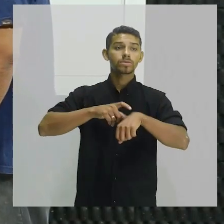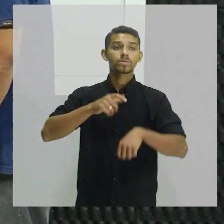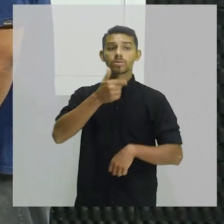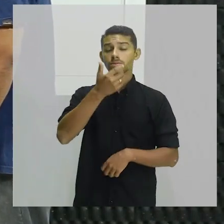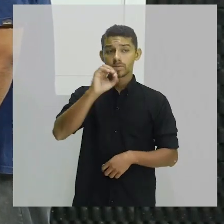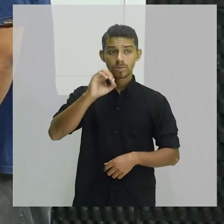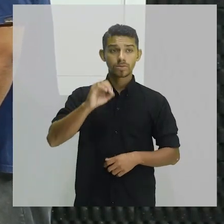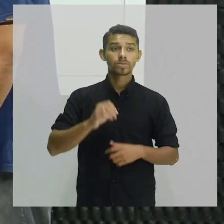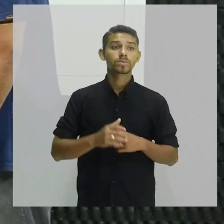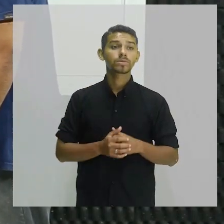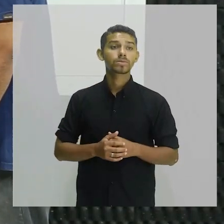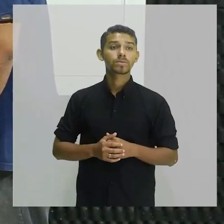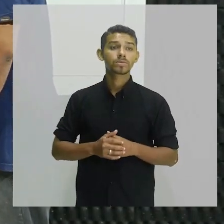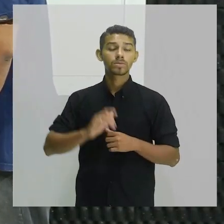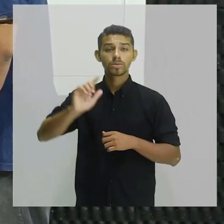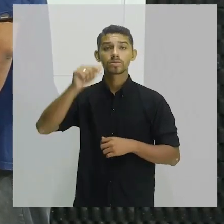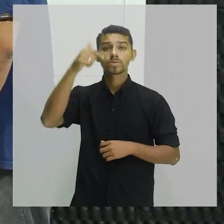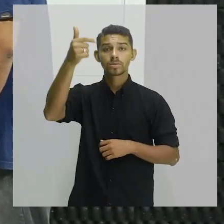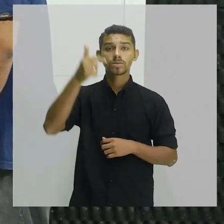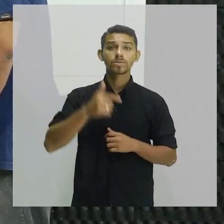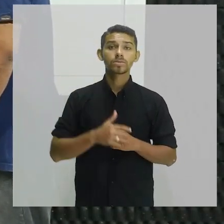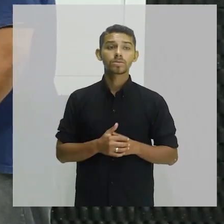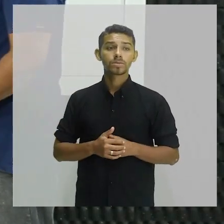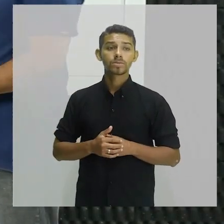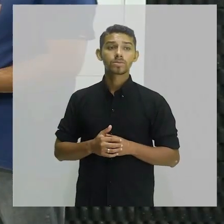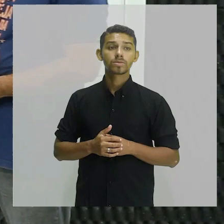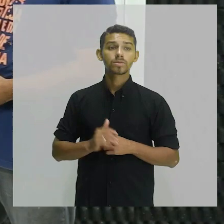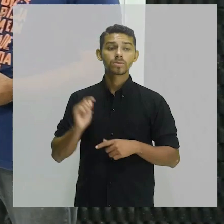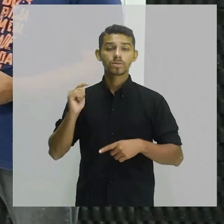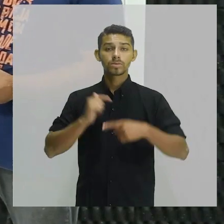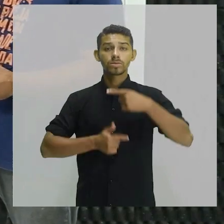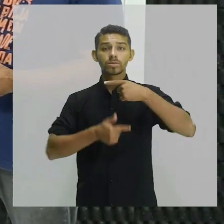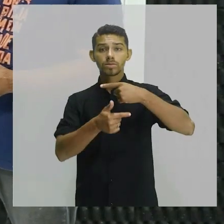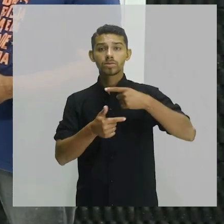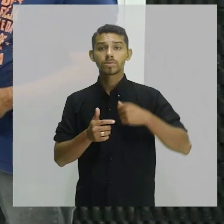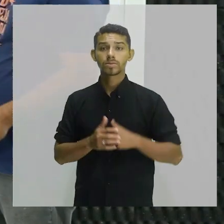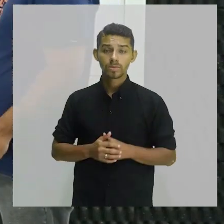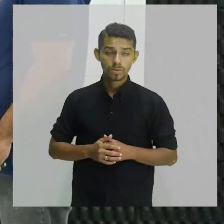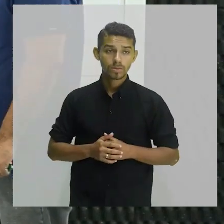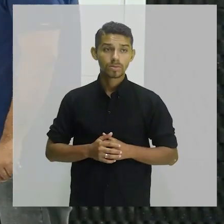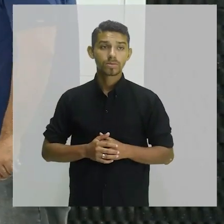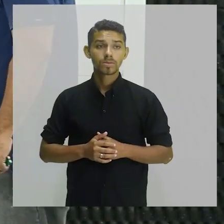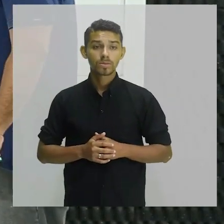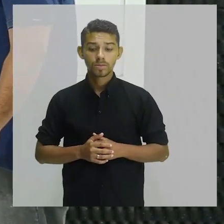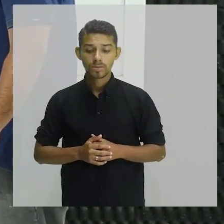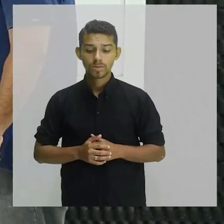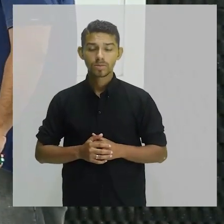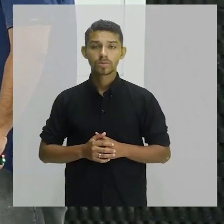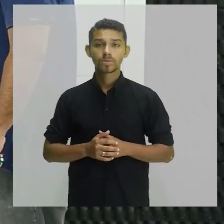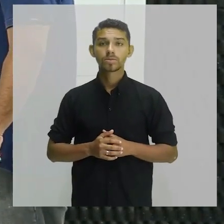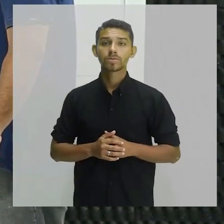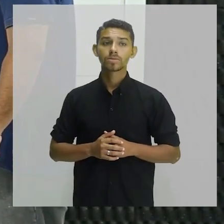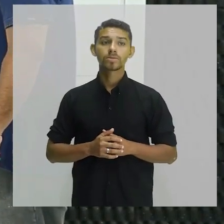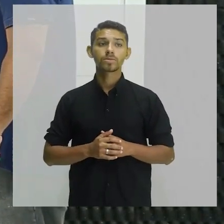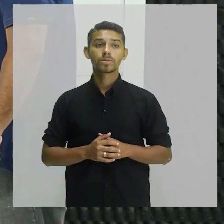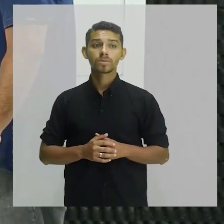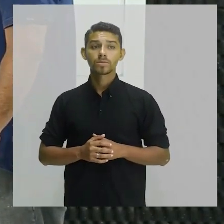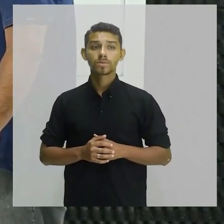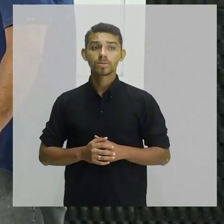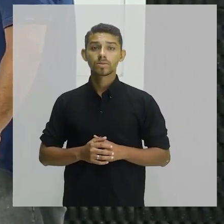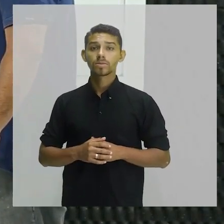20 ao quadrado sobre 2, certo? Neste caso, 20 ao